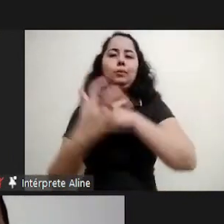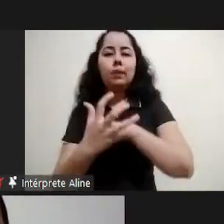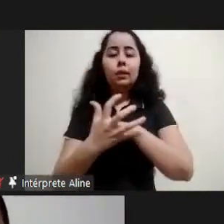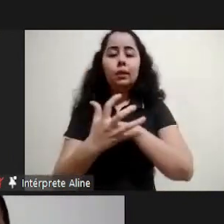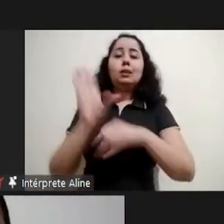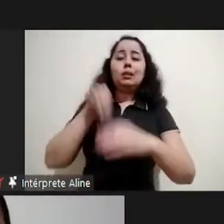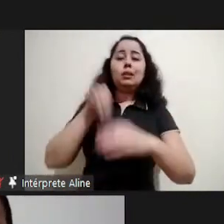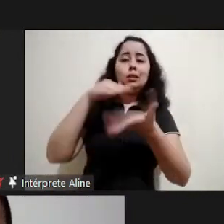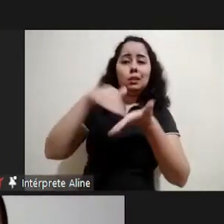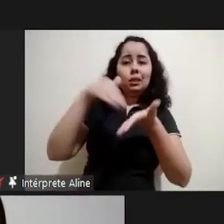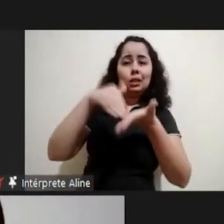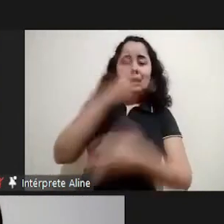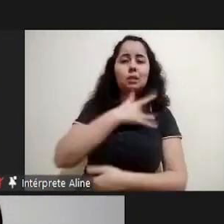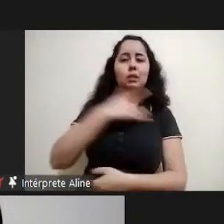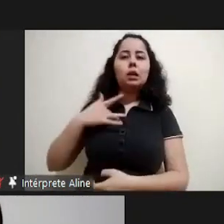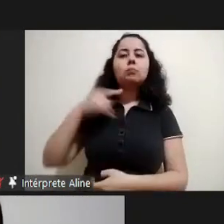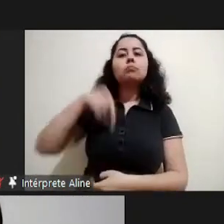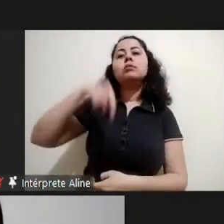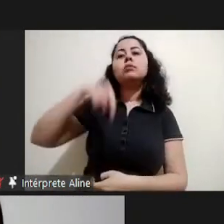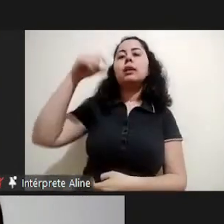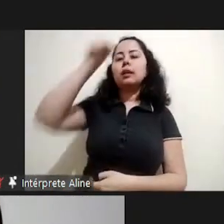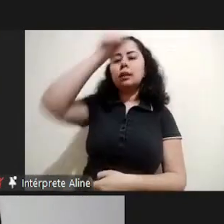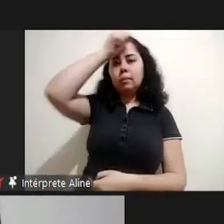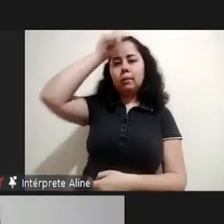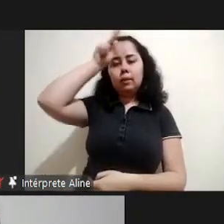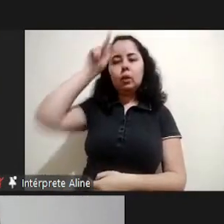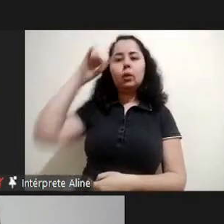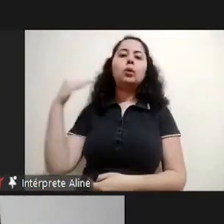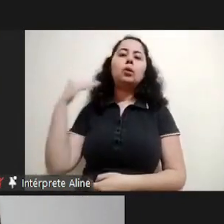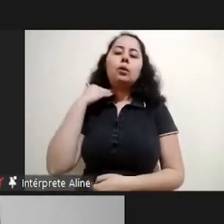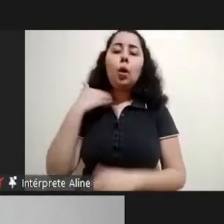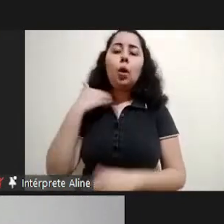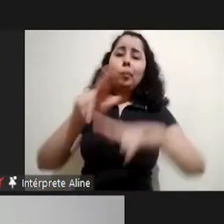Juiz de Fora. Por isso, a Faculdade de Enfermagem da